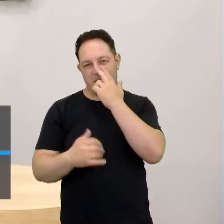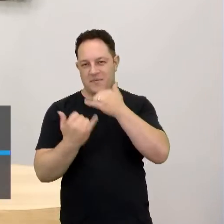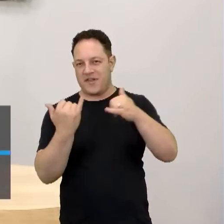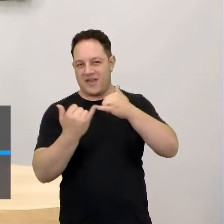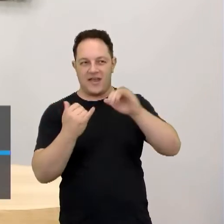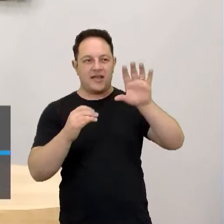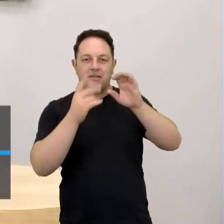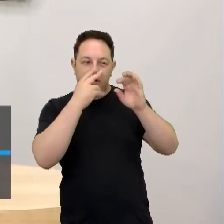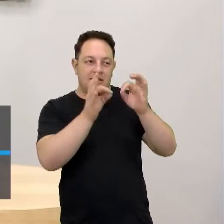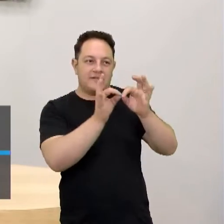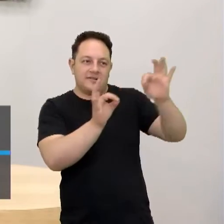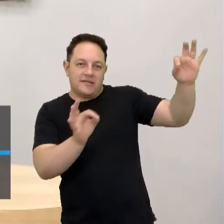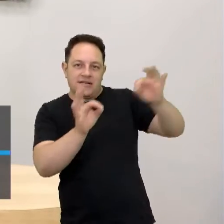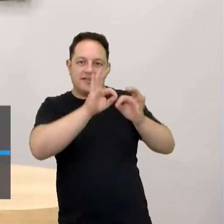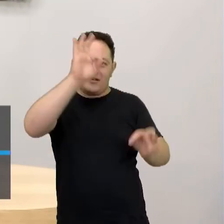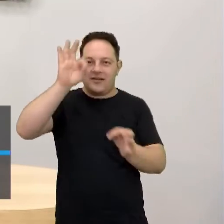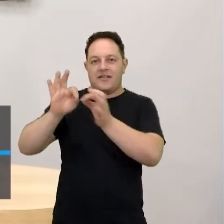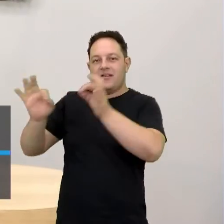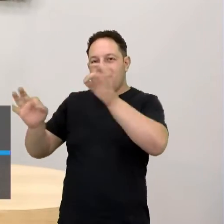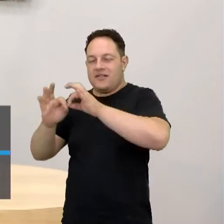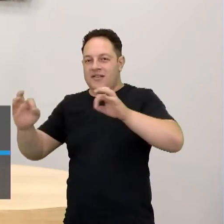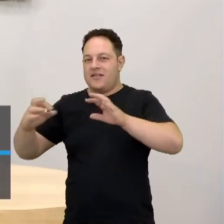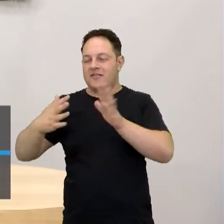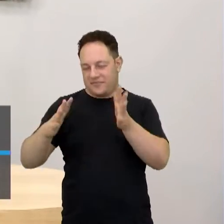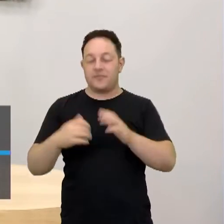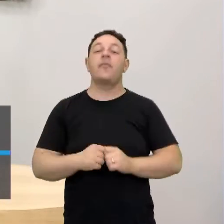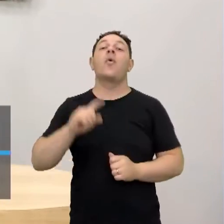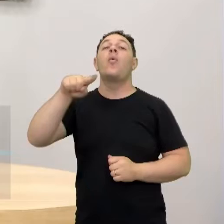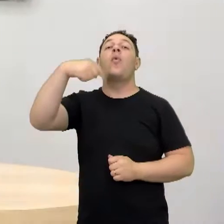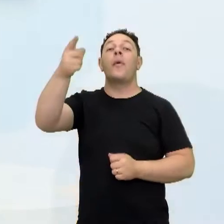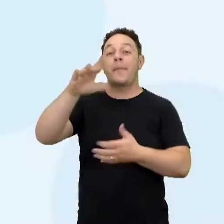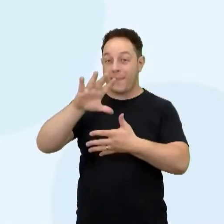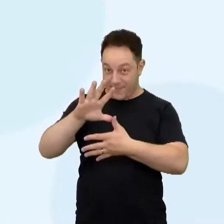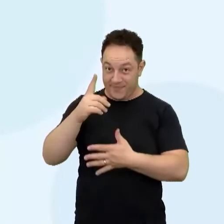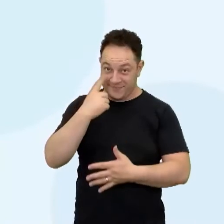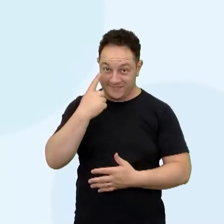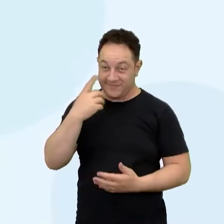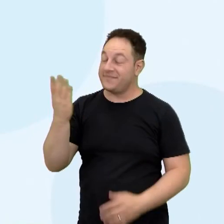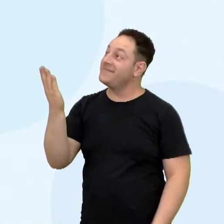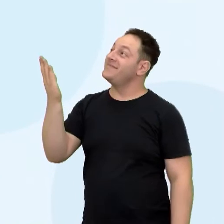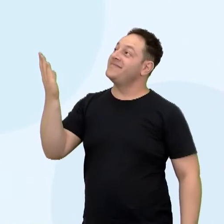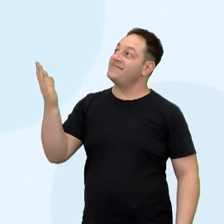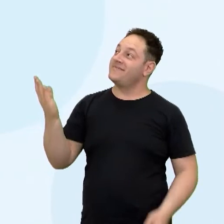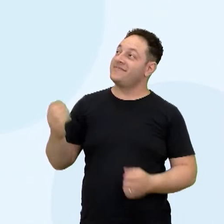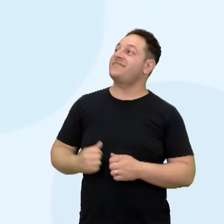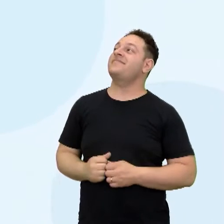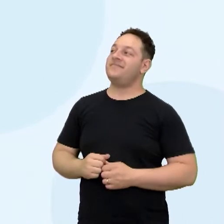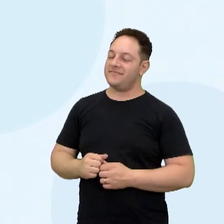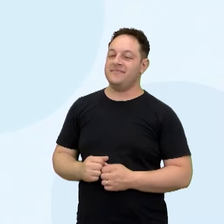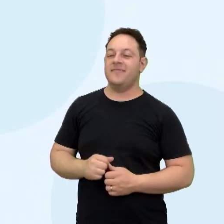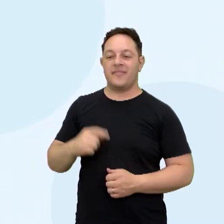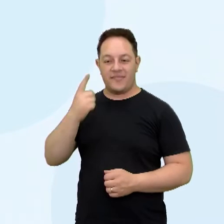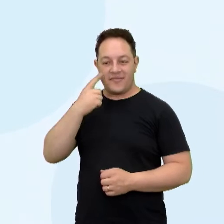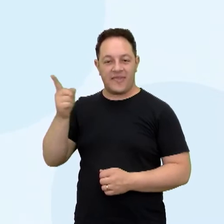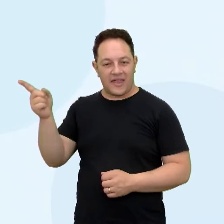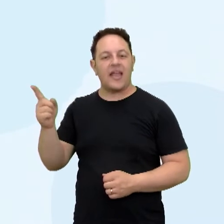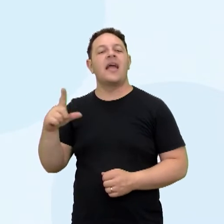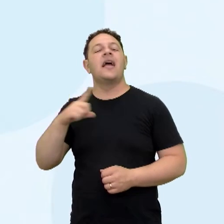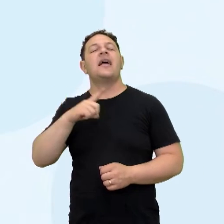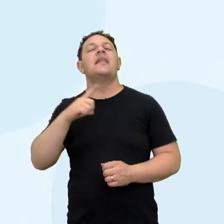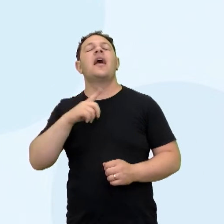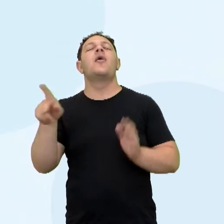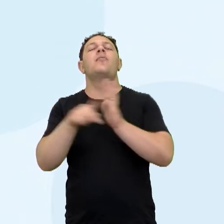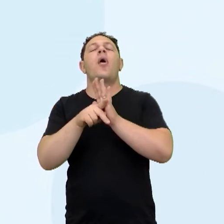importante retratar, tá certo? Vamos lá para o próximo mapa? E aí é aquilo que eu citei para vocês, a emissão de dióxido